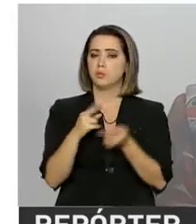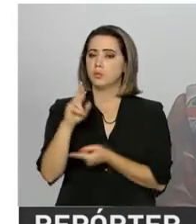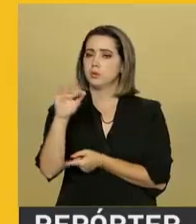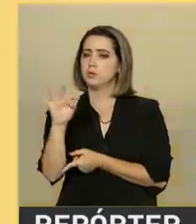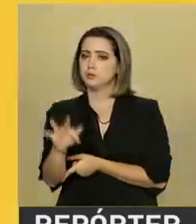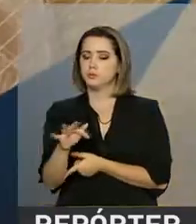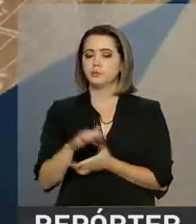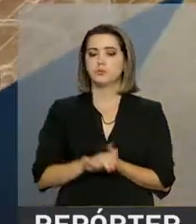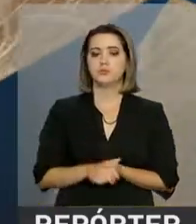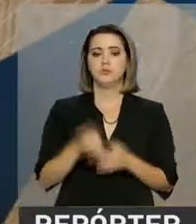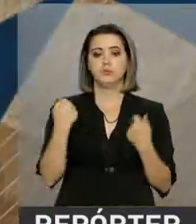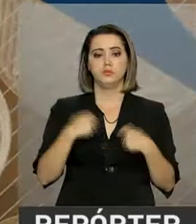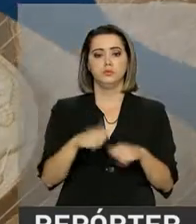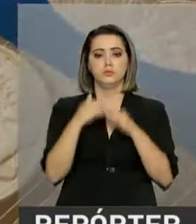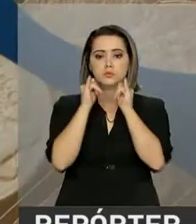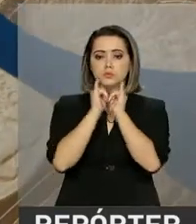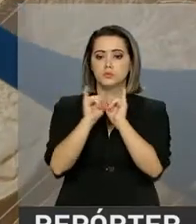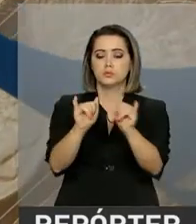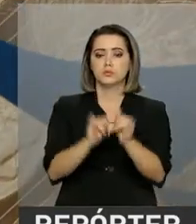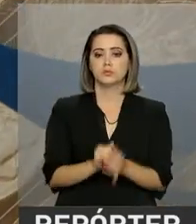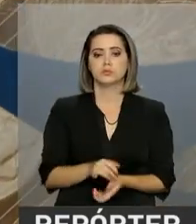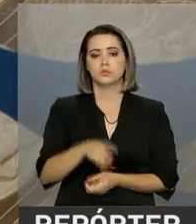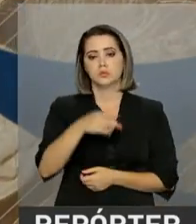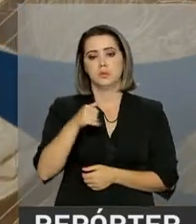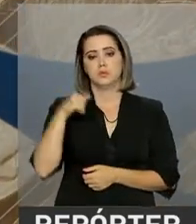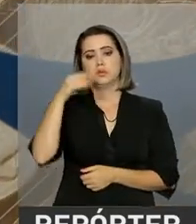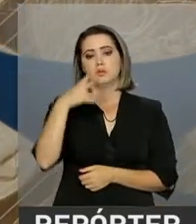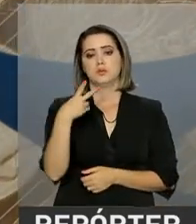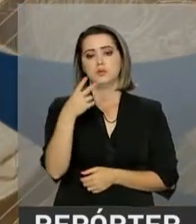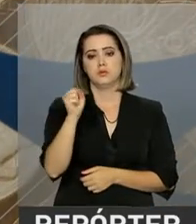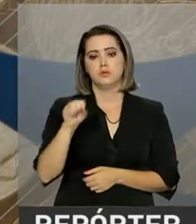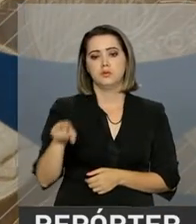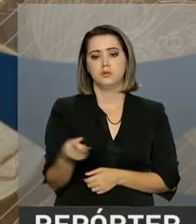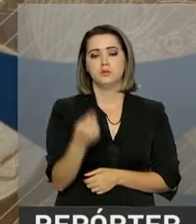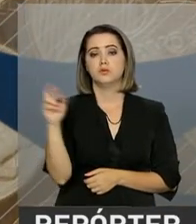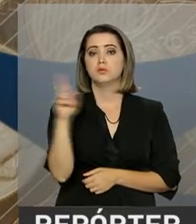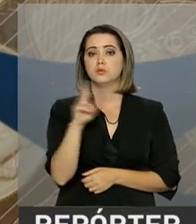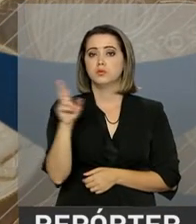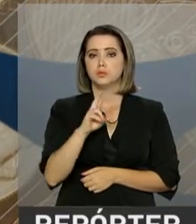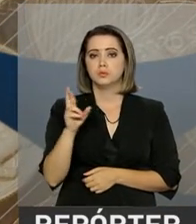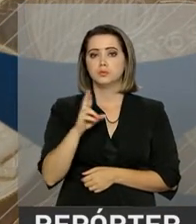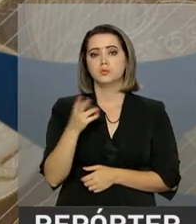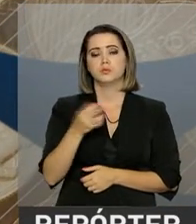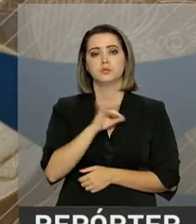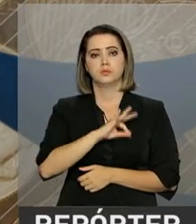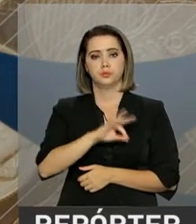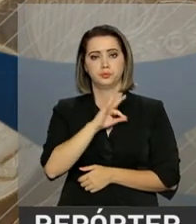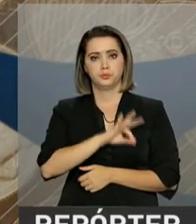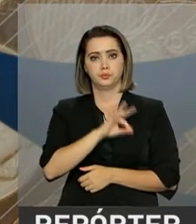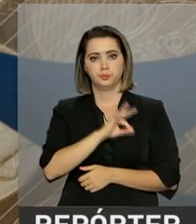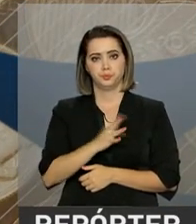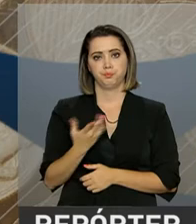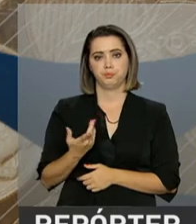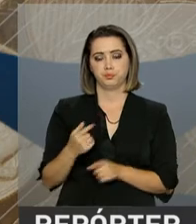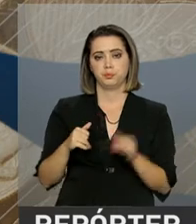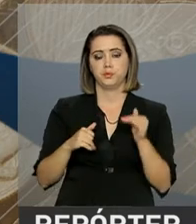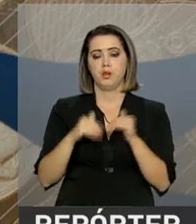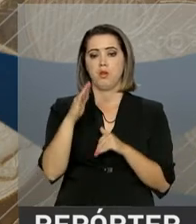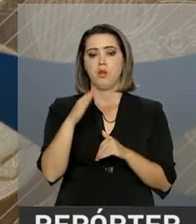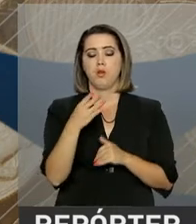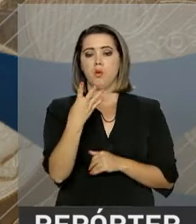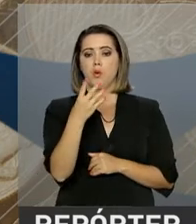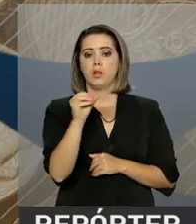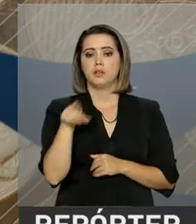federal deve declarar quem recebeu acima de 28 mil reais em rendimentos tributáveis 40